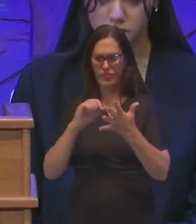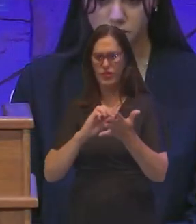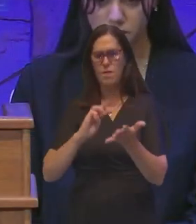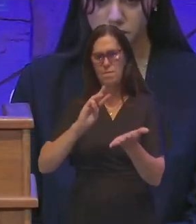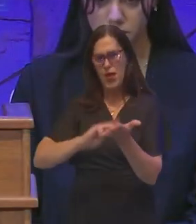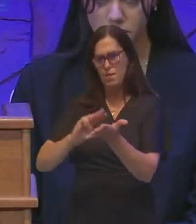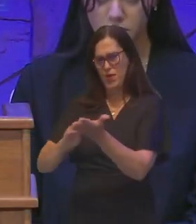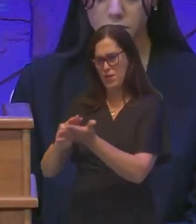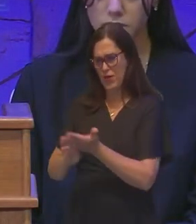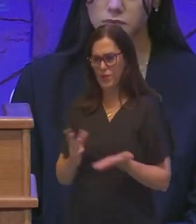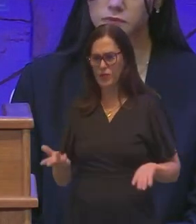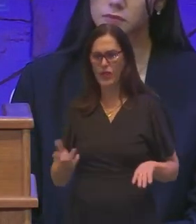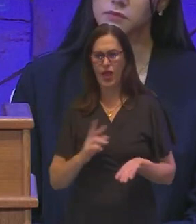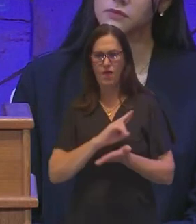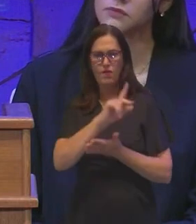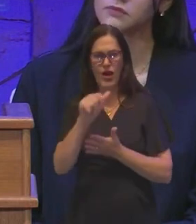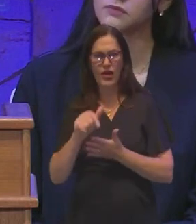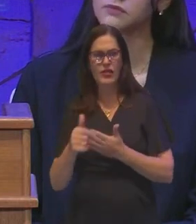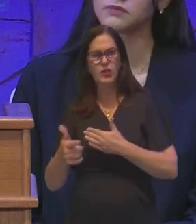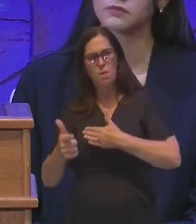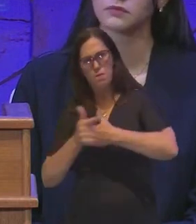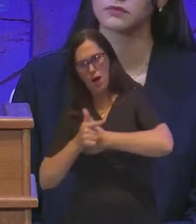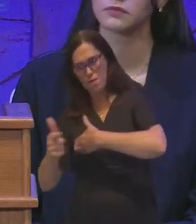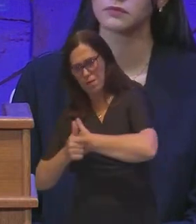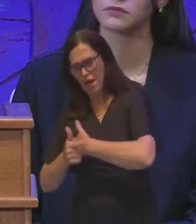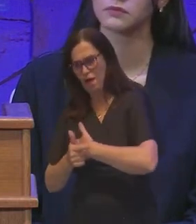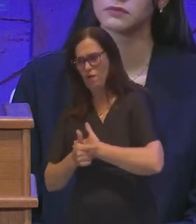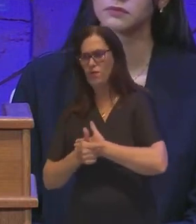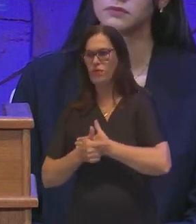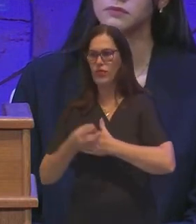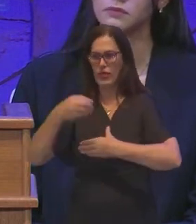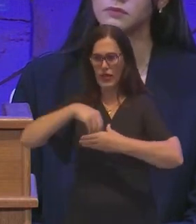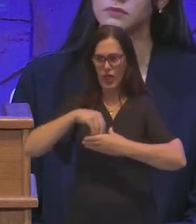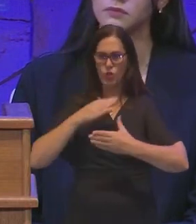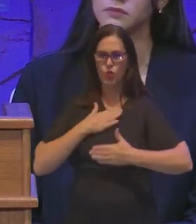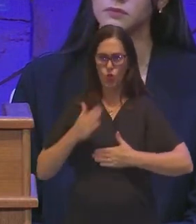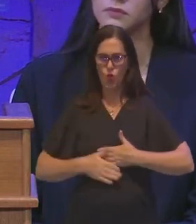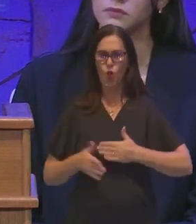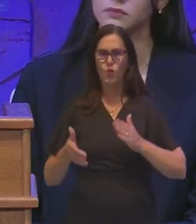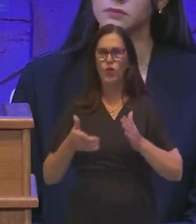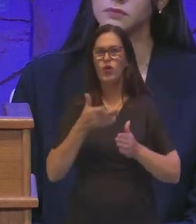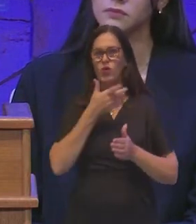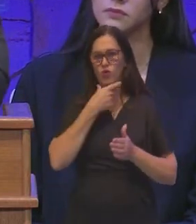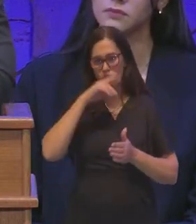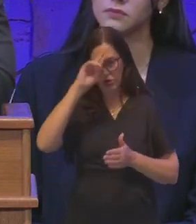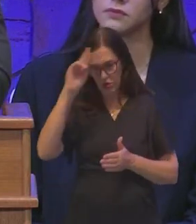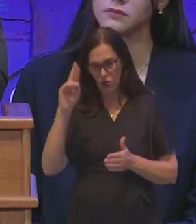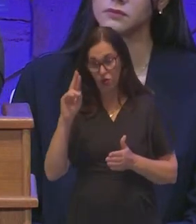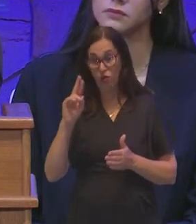diferentes, com diversas funções e atuações no corpo do Senhor, que é a igreja,